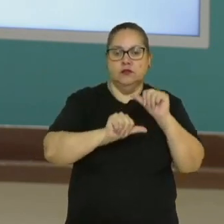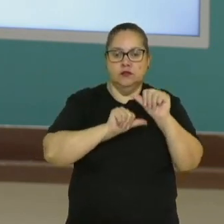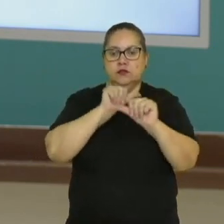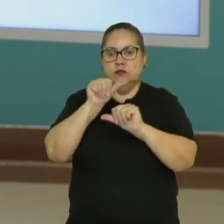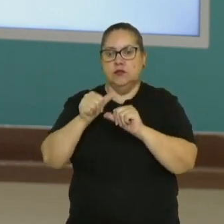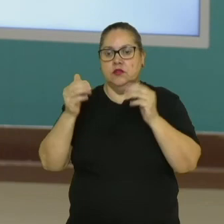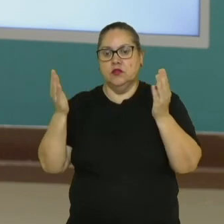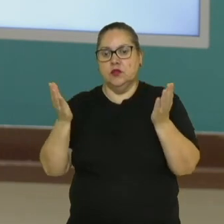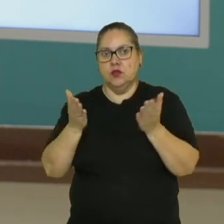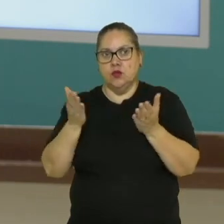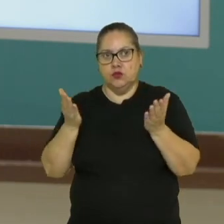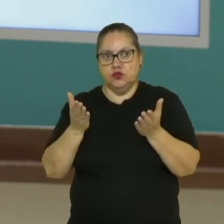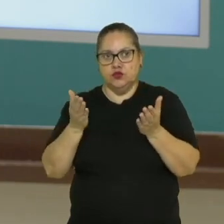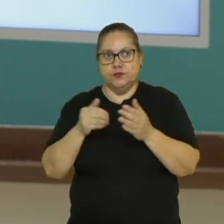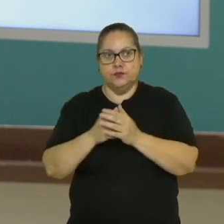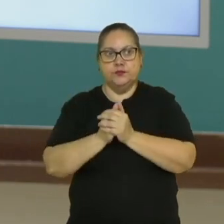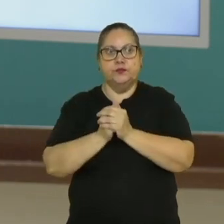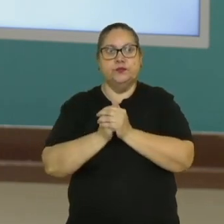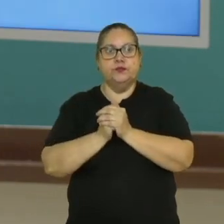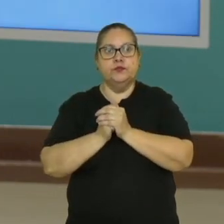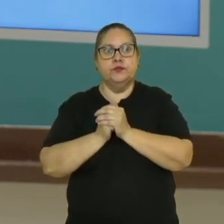o que nós temos hoje.